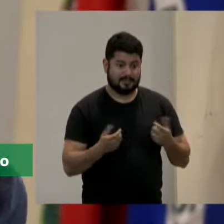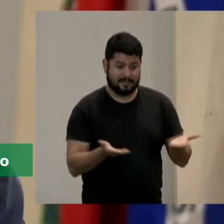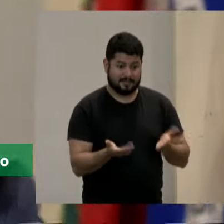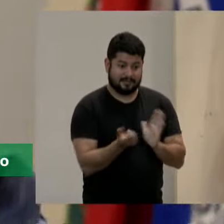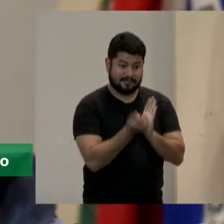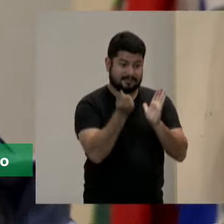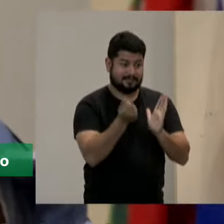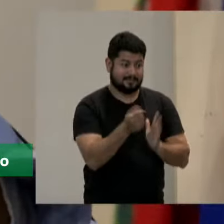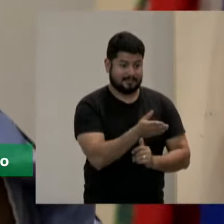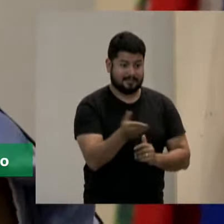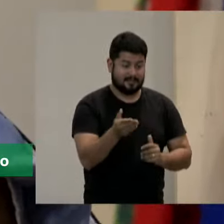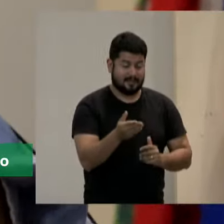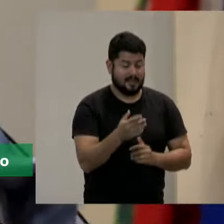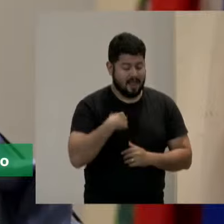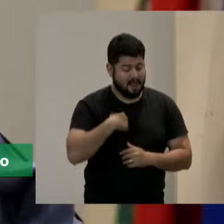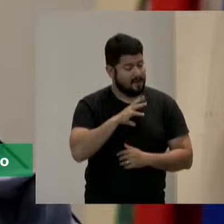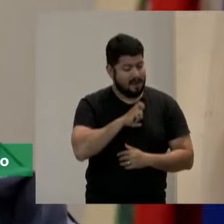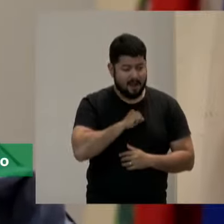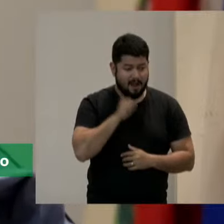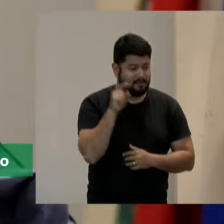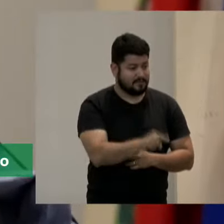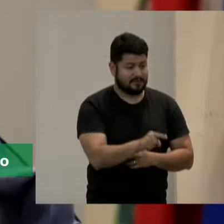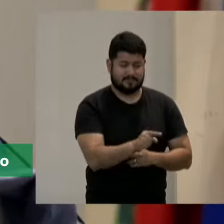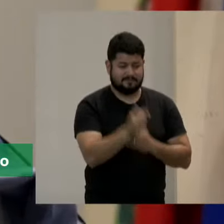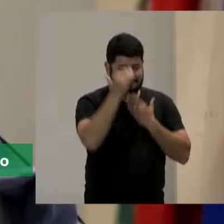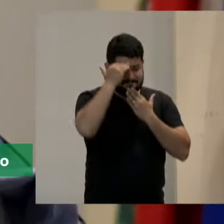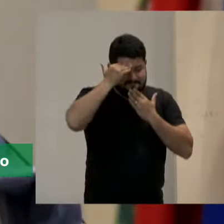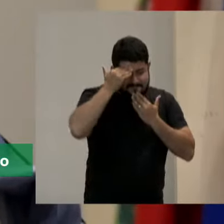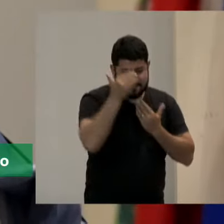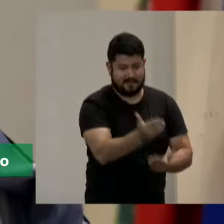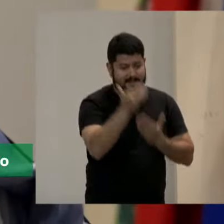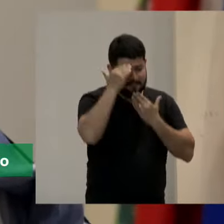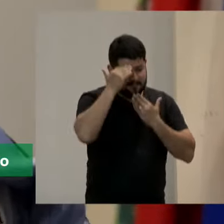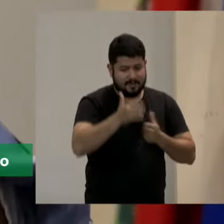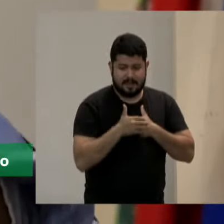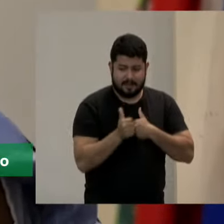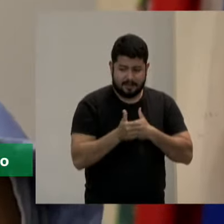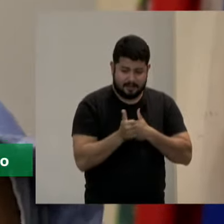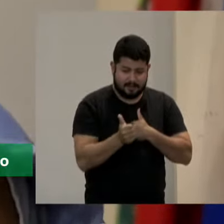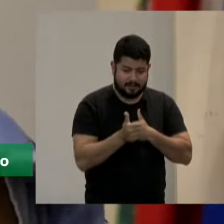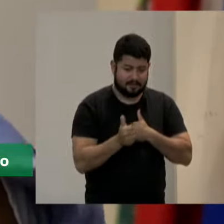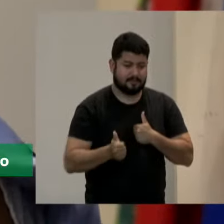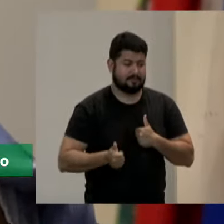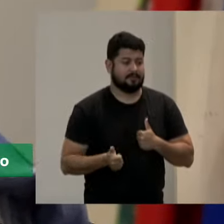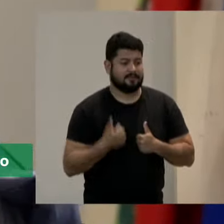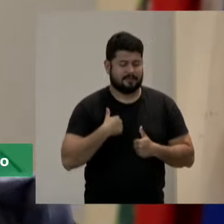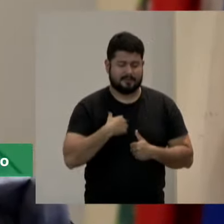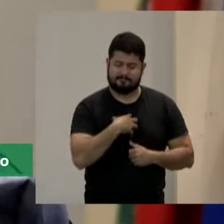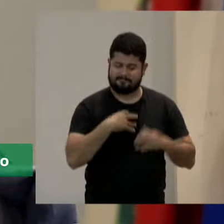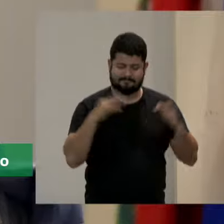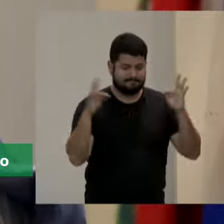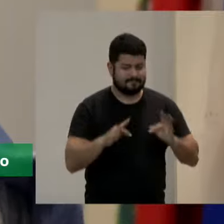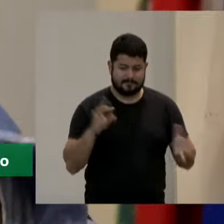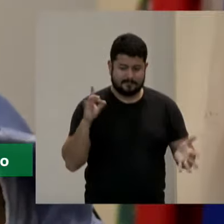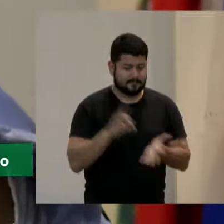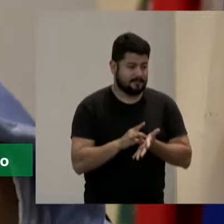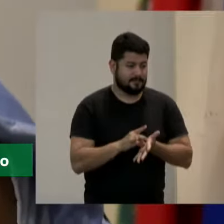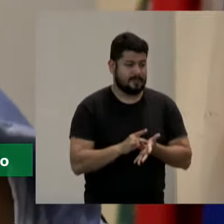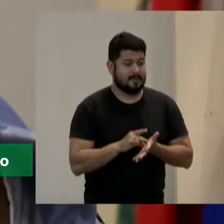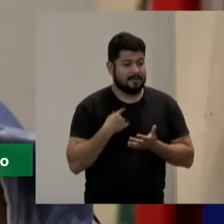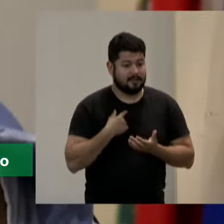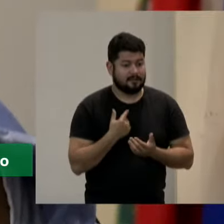você publicamente. Eu te amo. Obrigado por tudo, pelo carinho. Eu sou muito feliz por ter encontrado